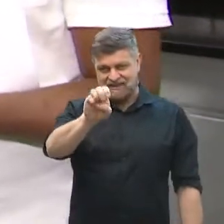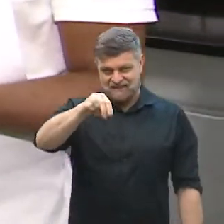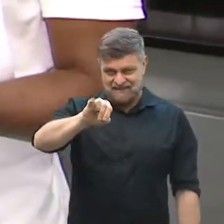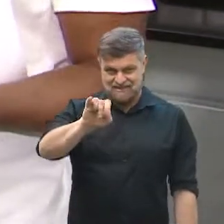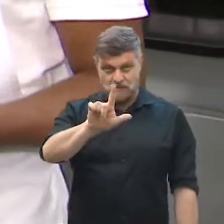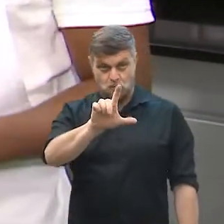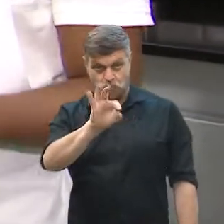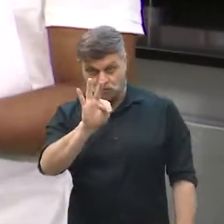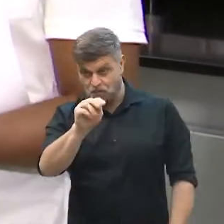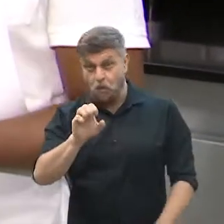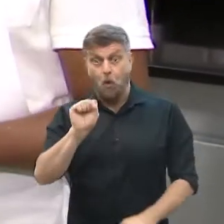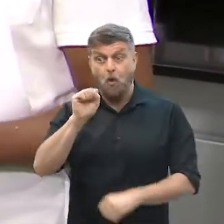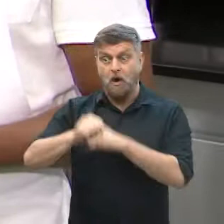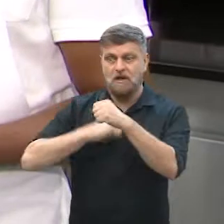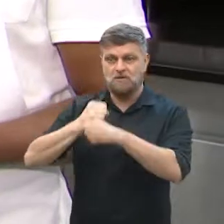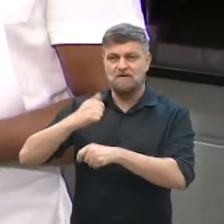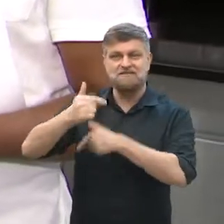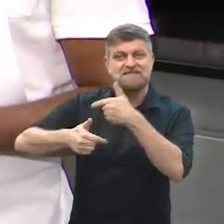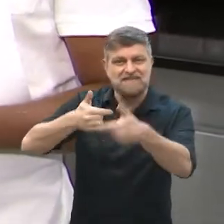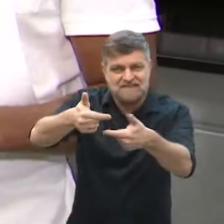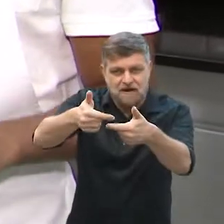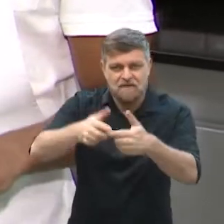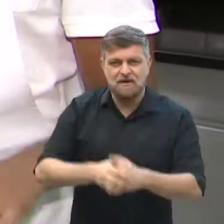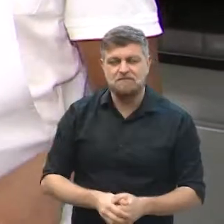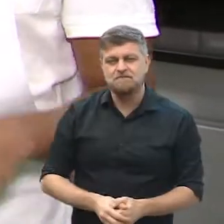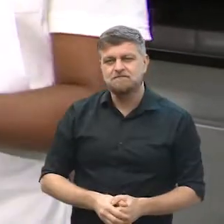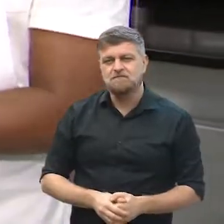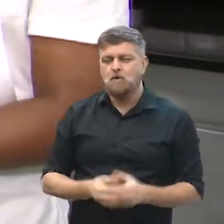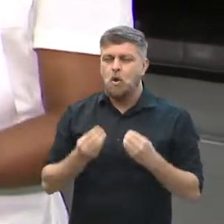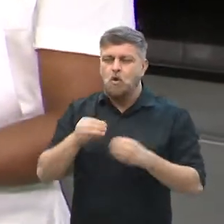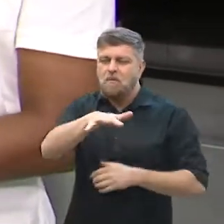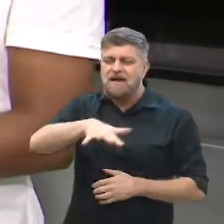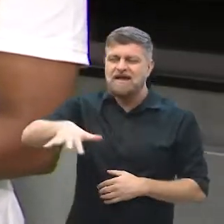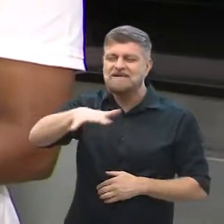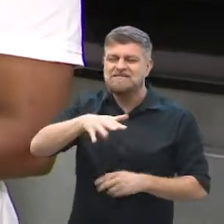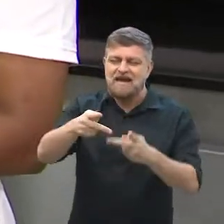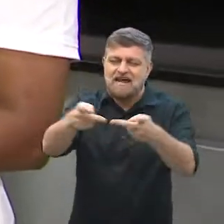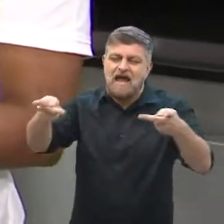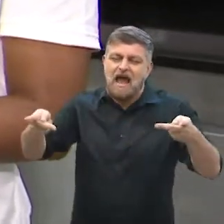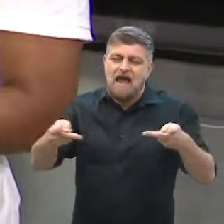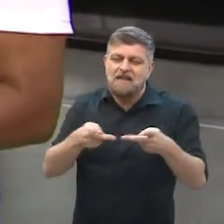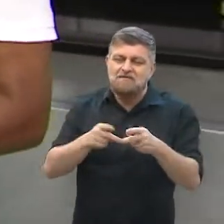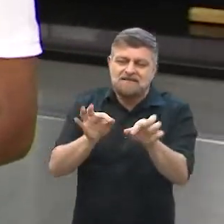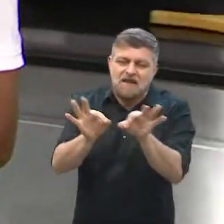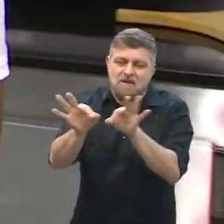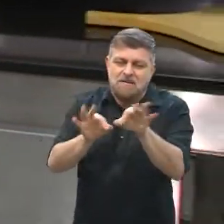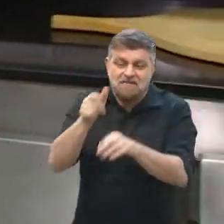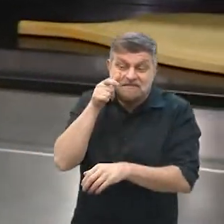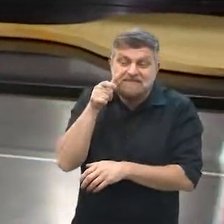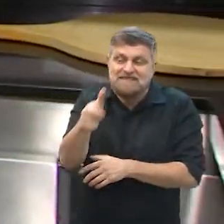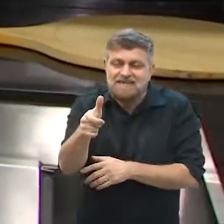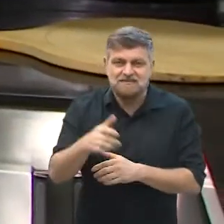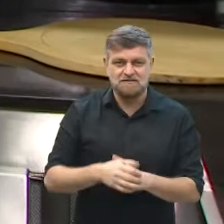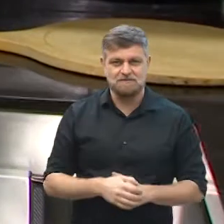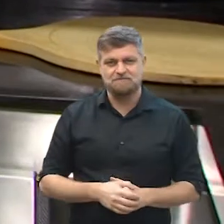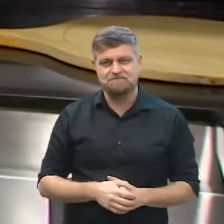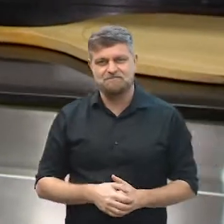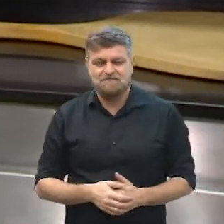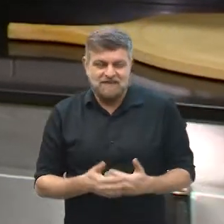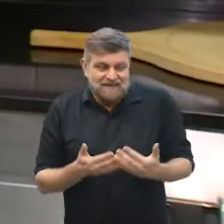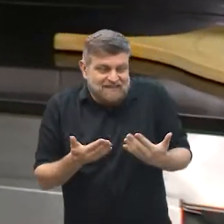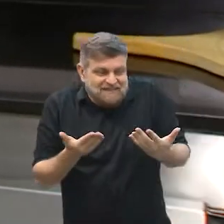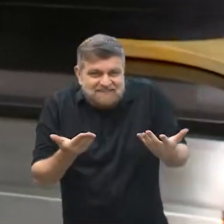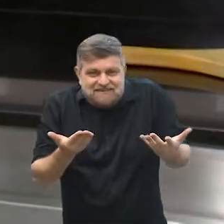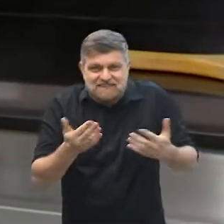8 anos como pizzaiolo. Você se interessou como por essa profissão, Adenilton? Ah, eu interessei, né?